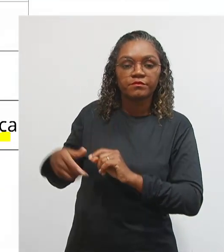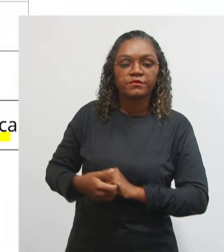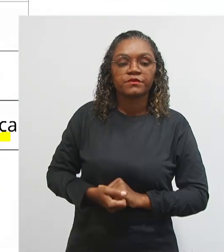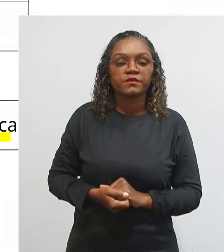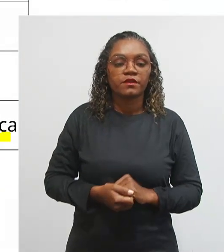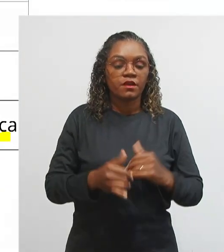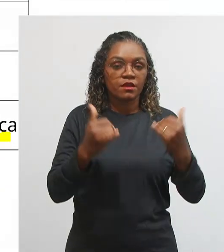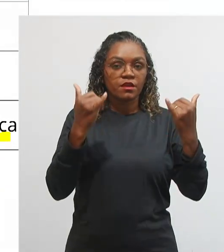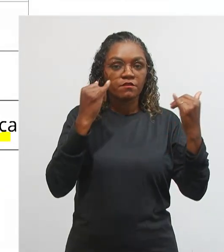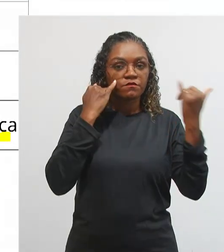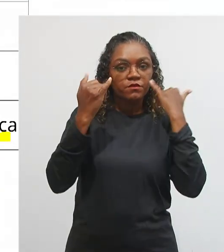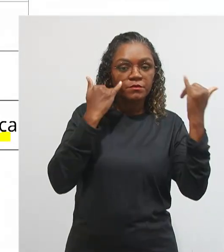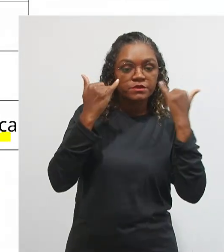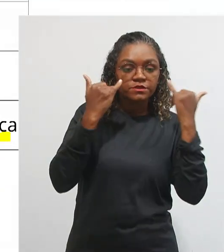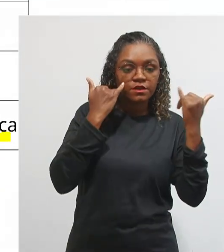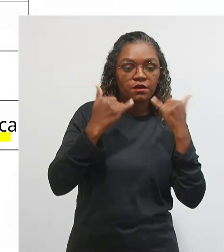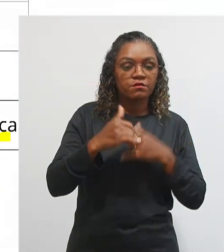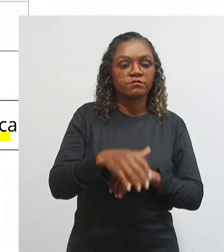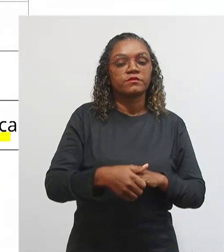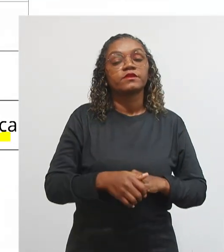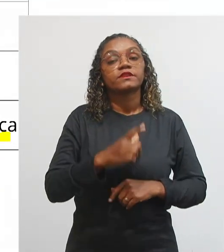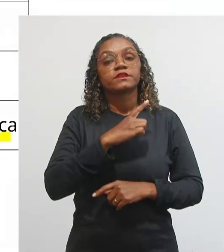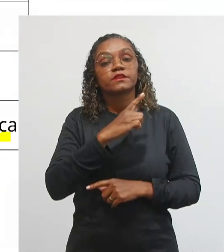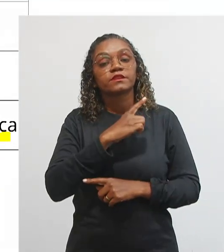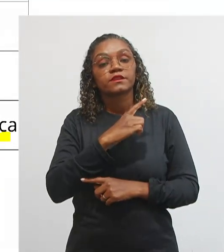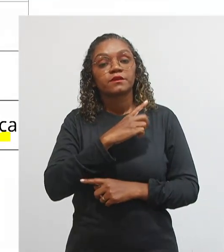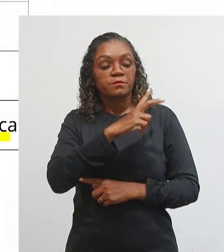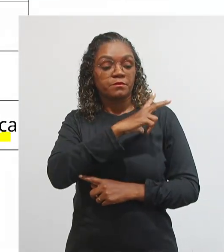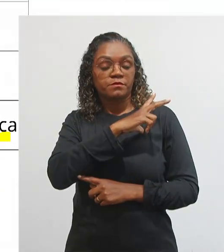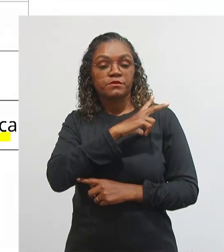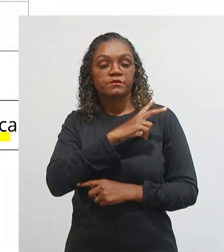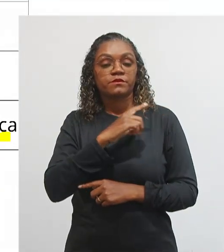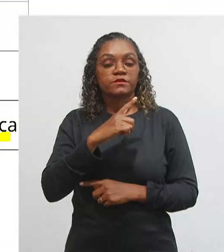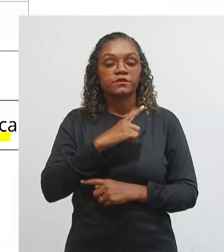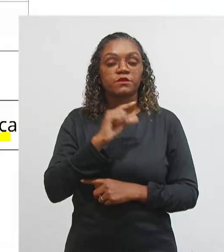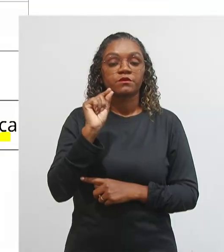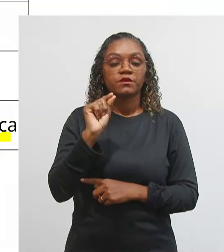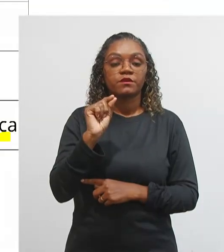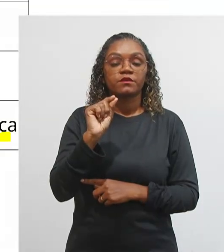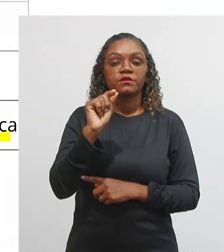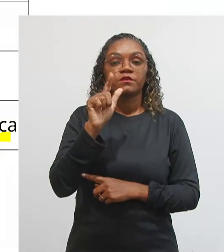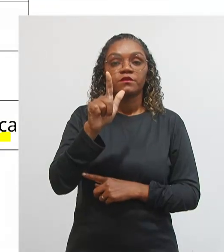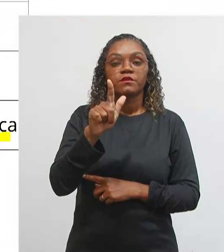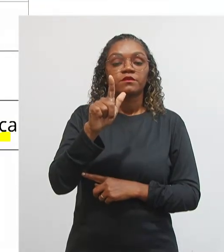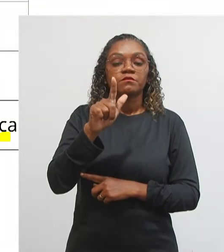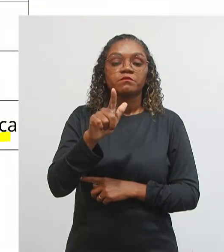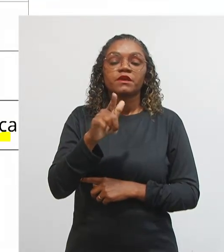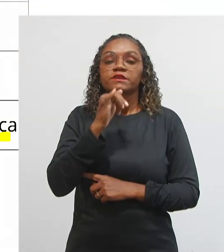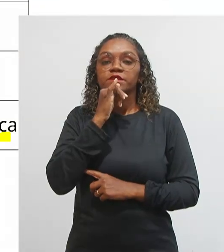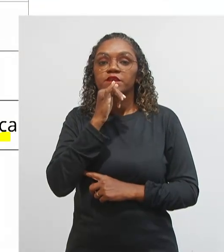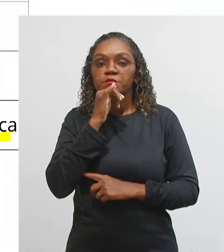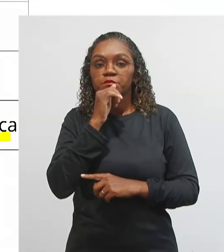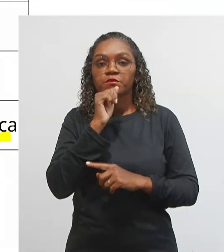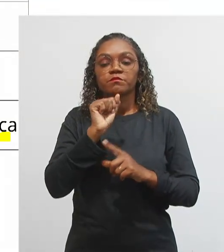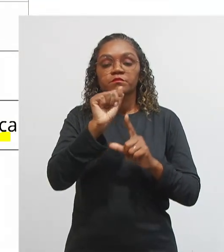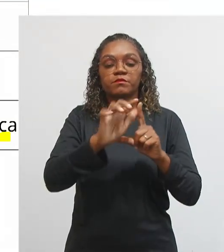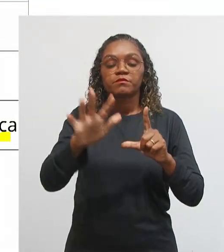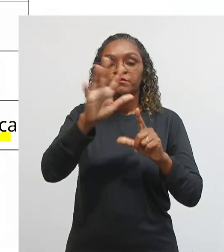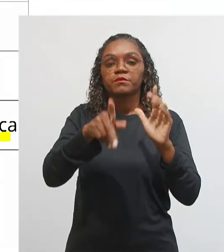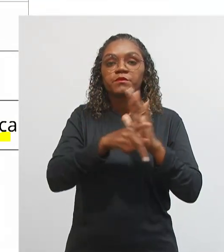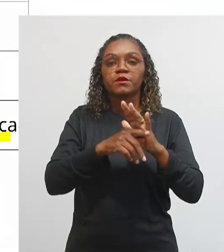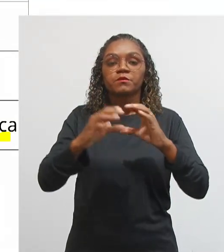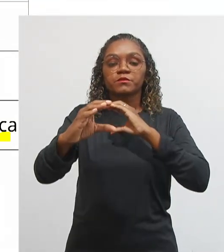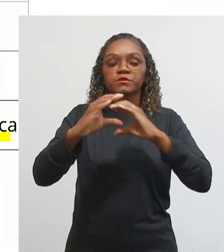Informações. No setor privado, você tem lá as emissoras de comunicação. No setor público, você pode ter informação